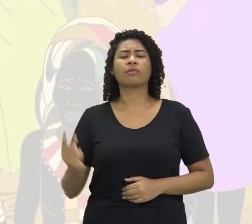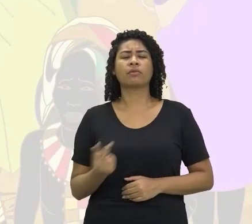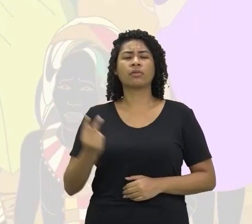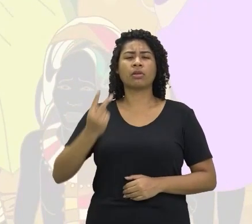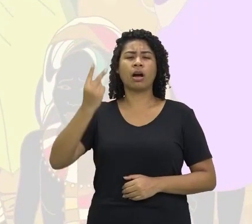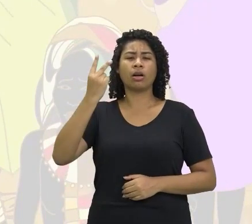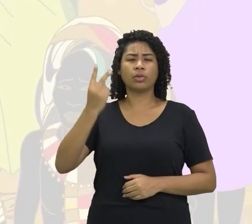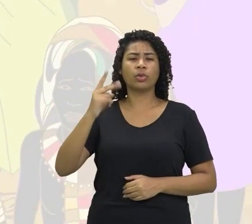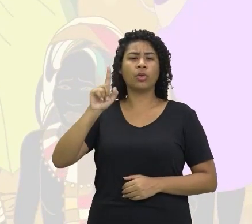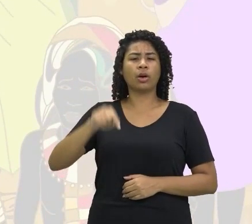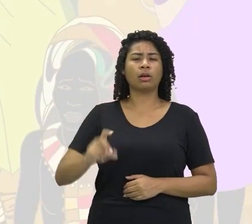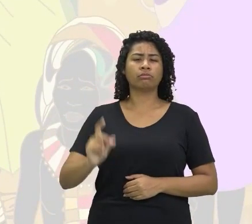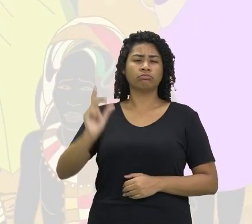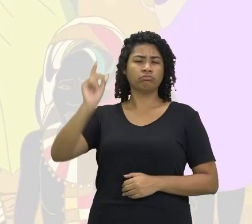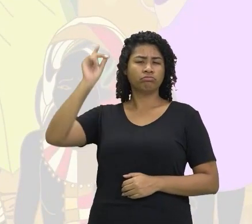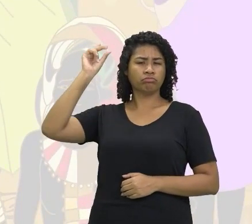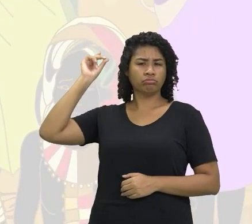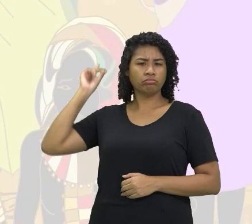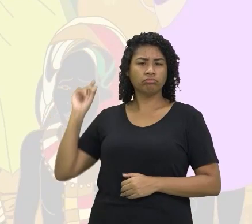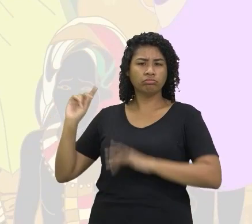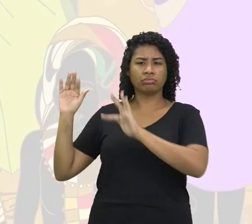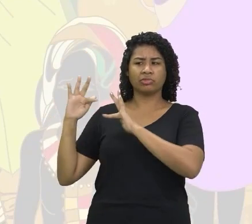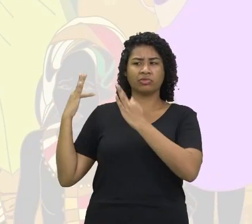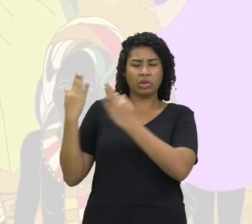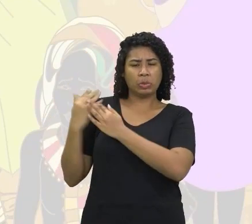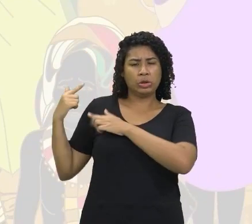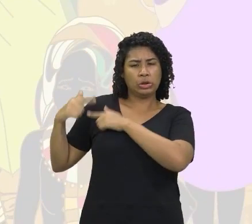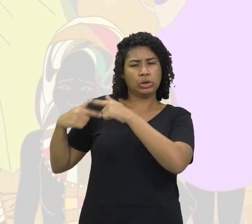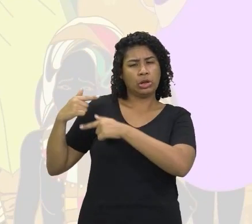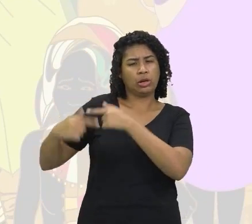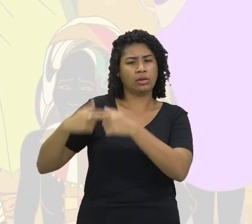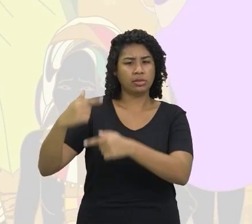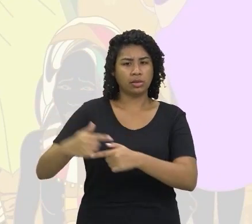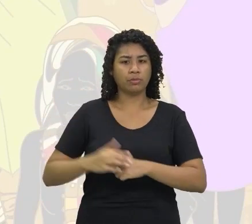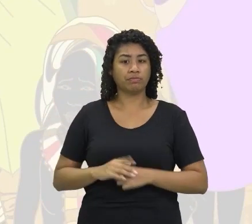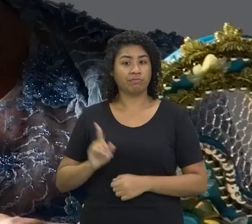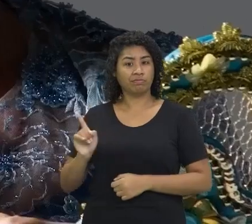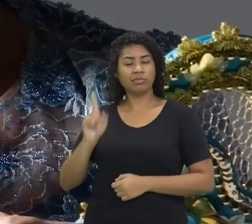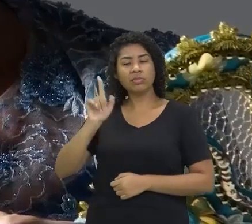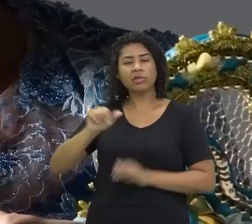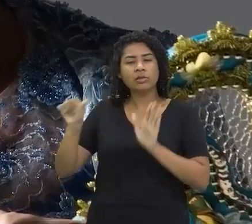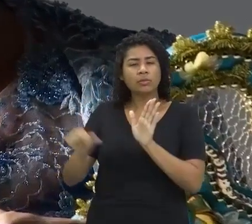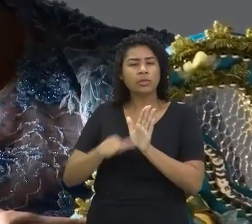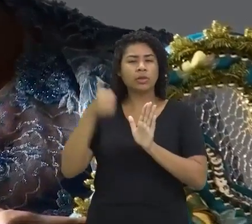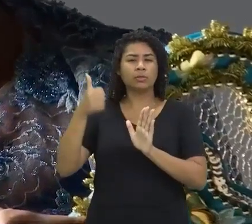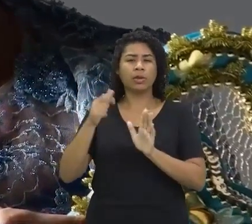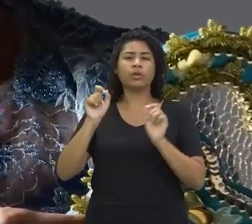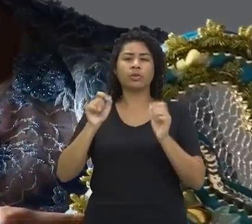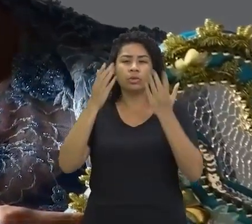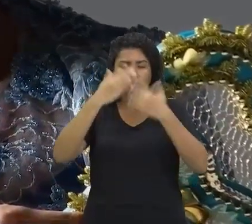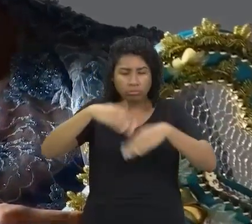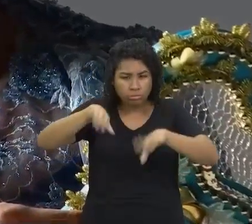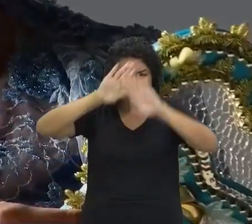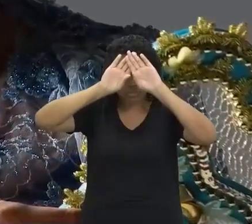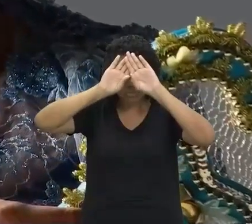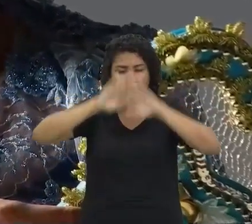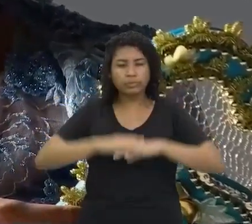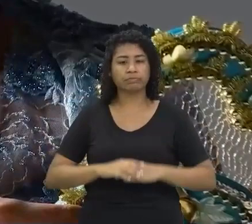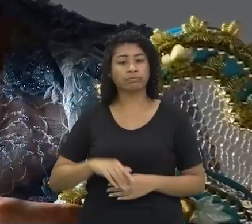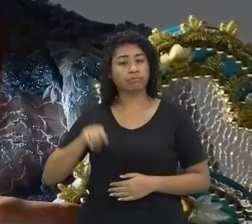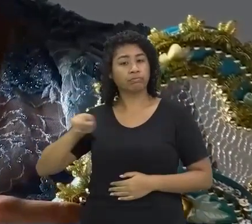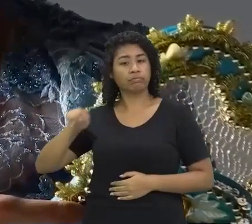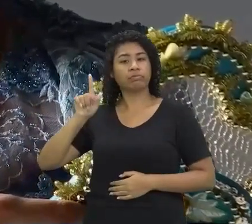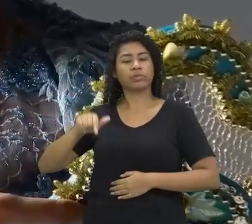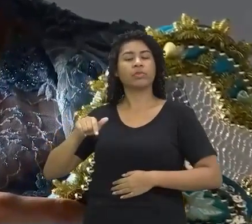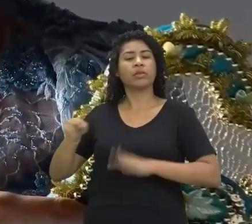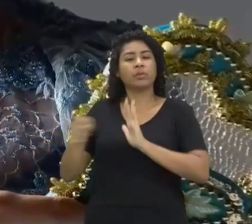mais típico da religião africana. Os antepassados seriam os primeiros orixás. Orixás são ancestrais africanos